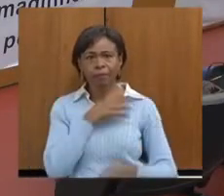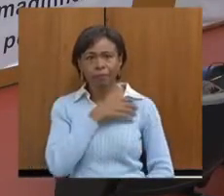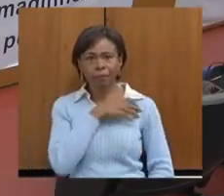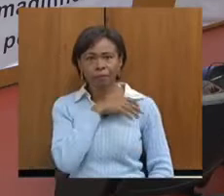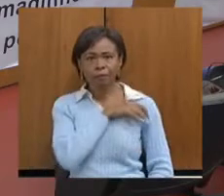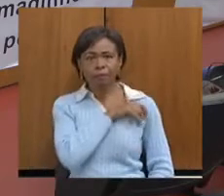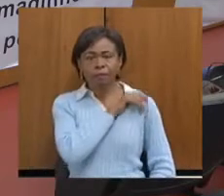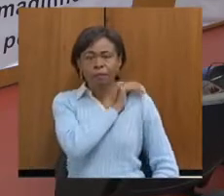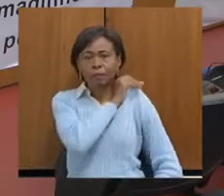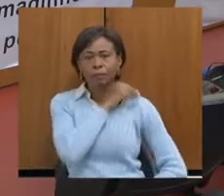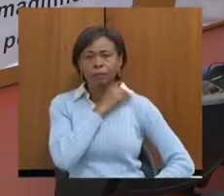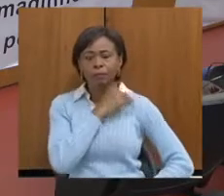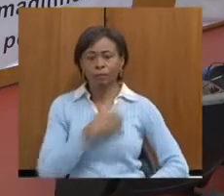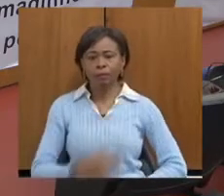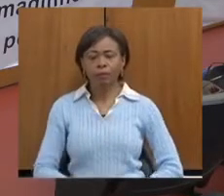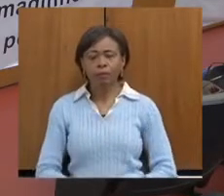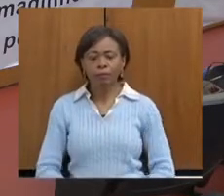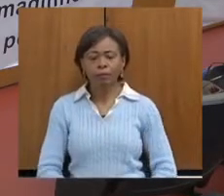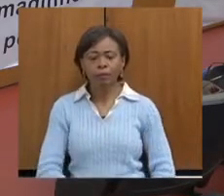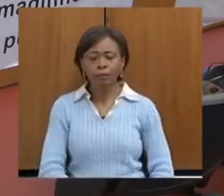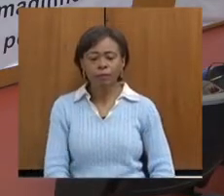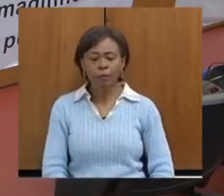E aí